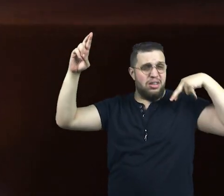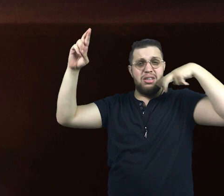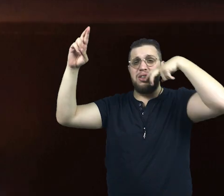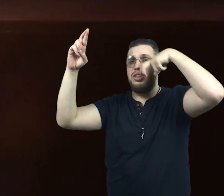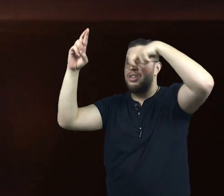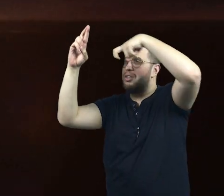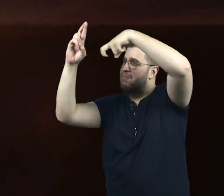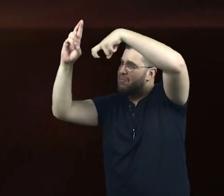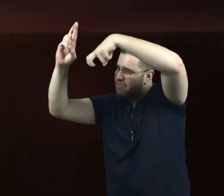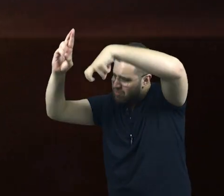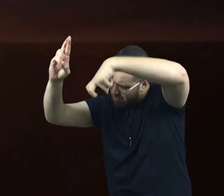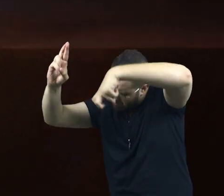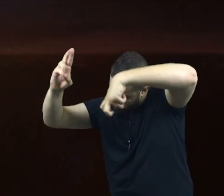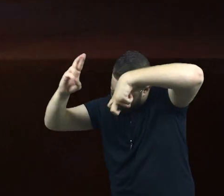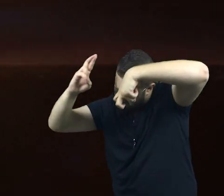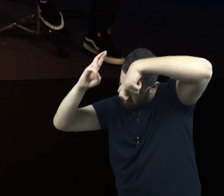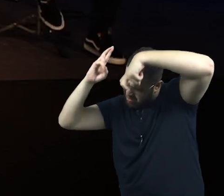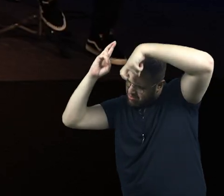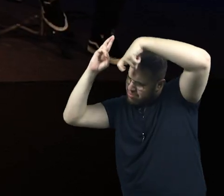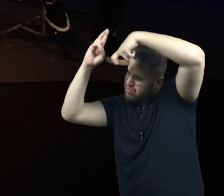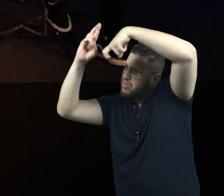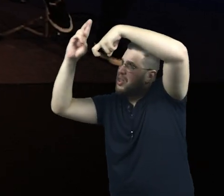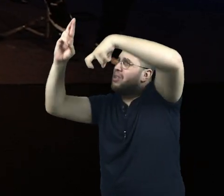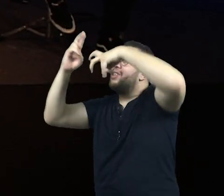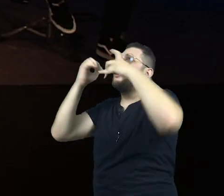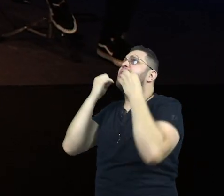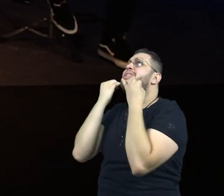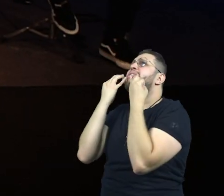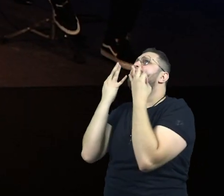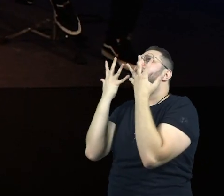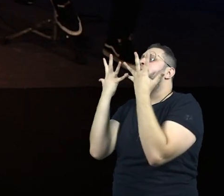derramar, dizer que